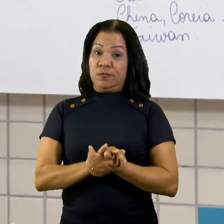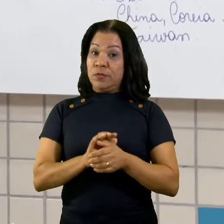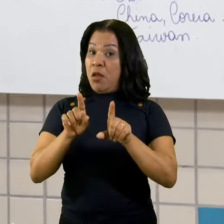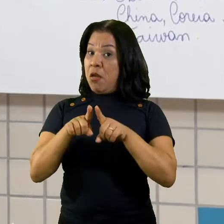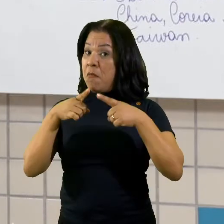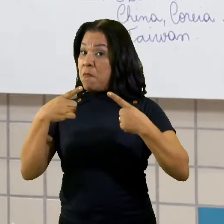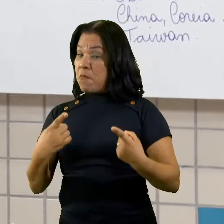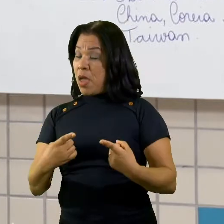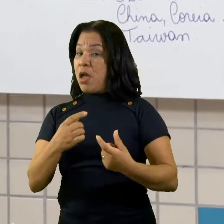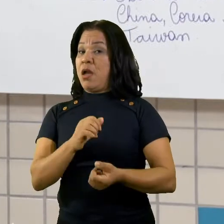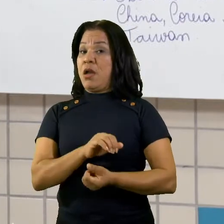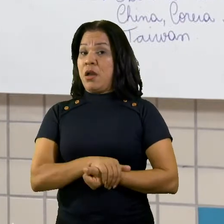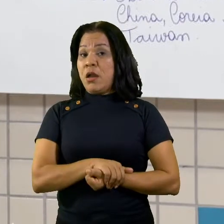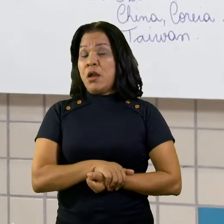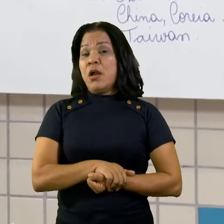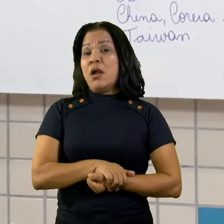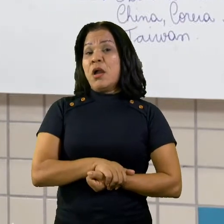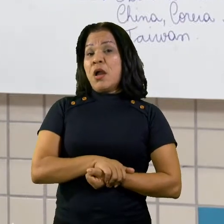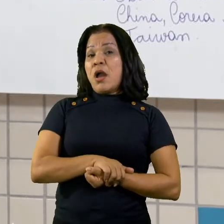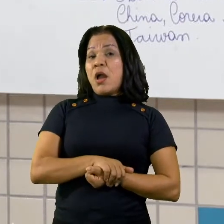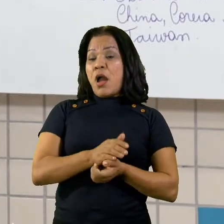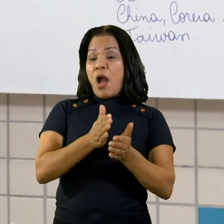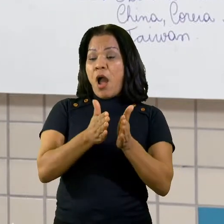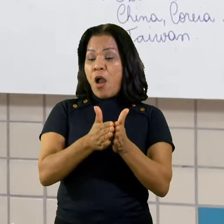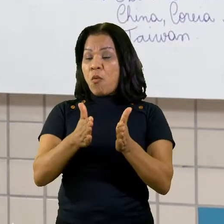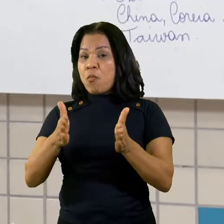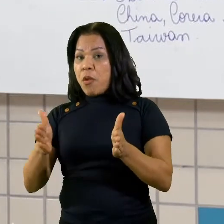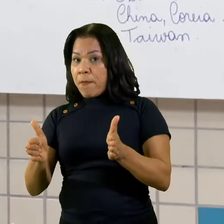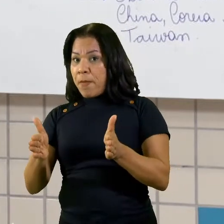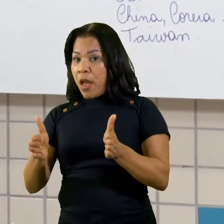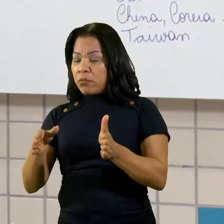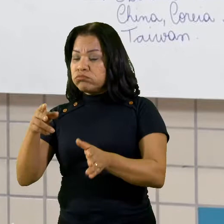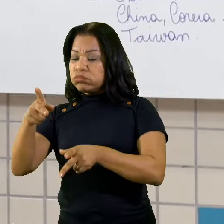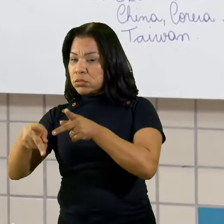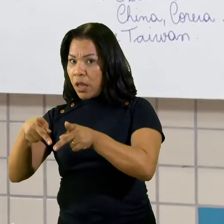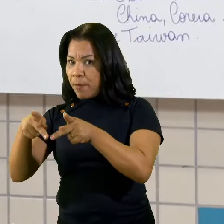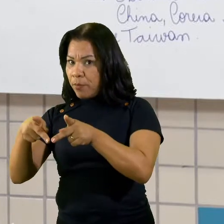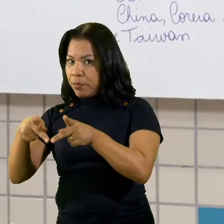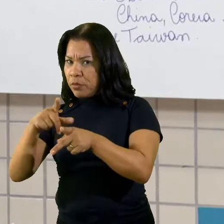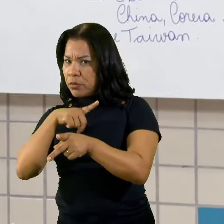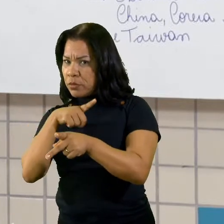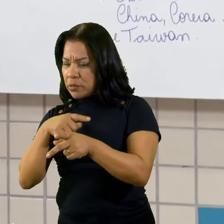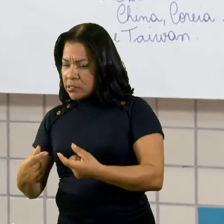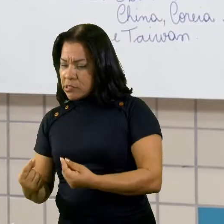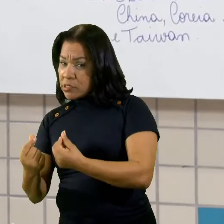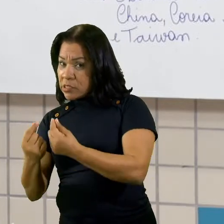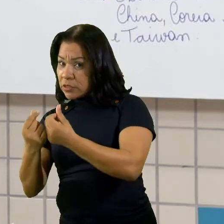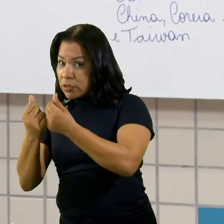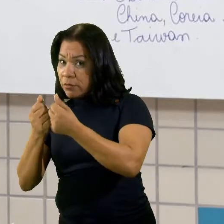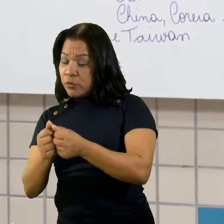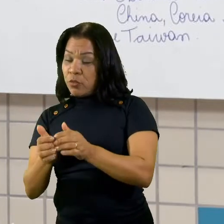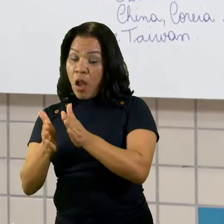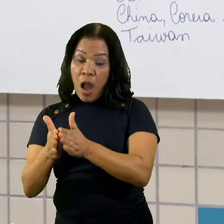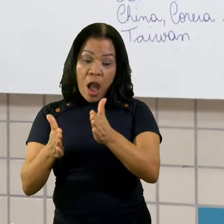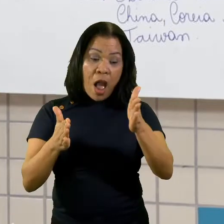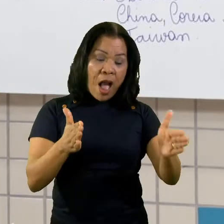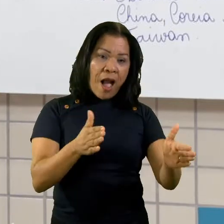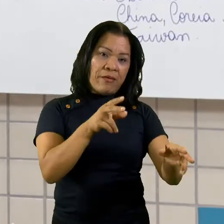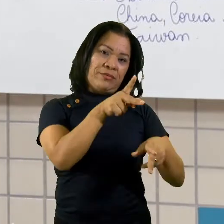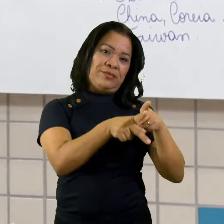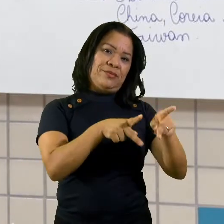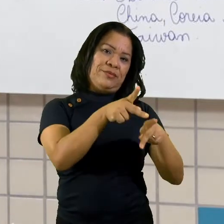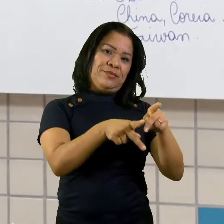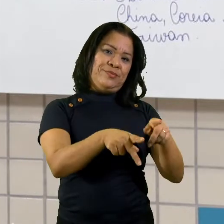região que, enquanto uma parte da população é bastante rica, os donos, né? Uma outra parte da população tem